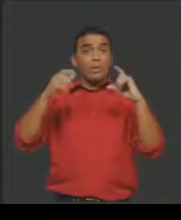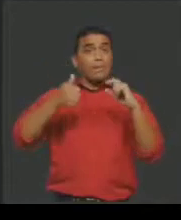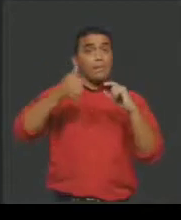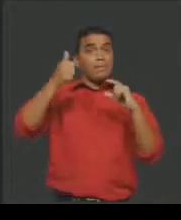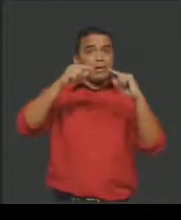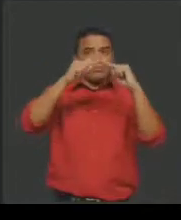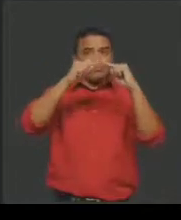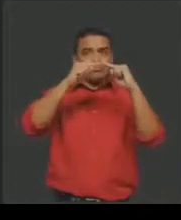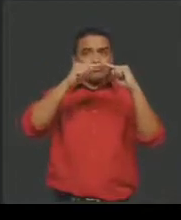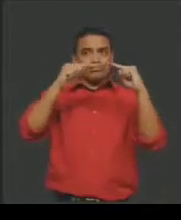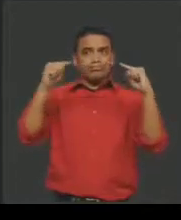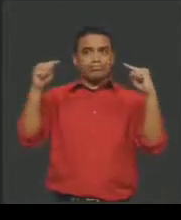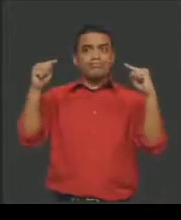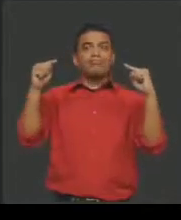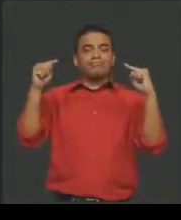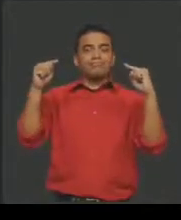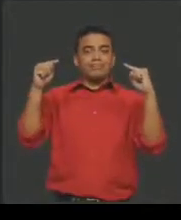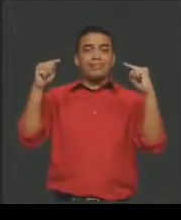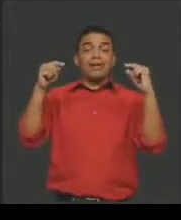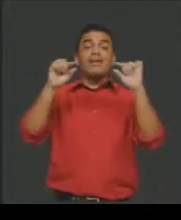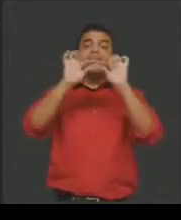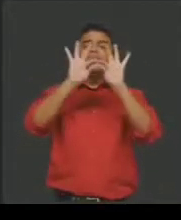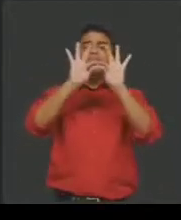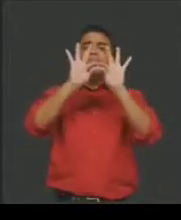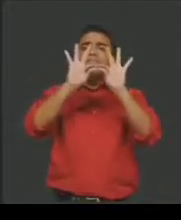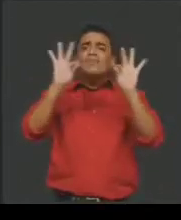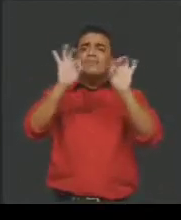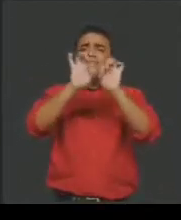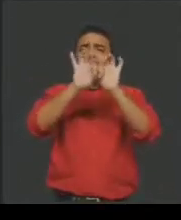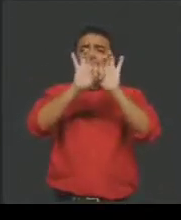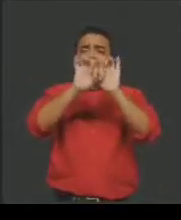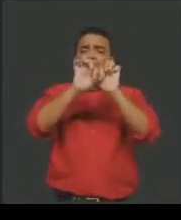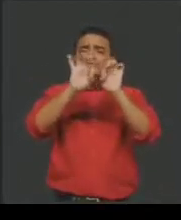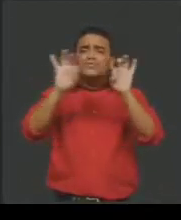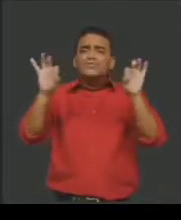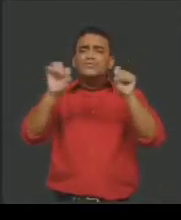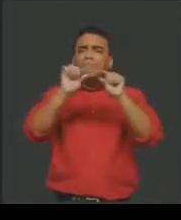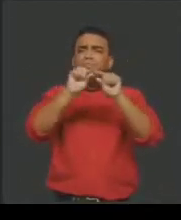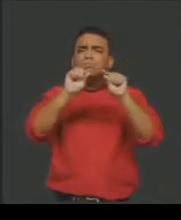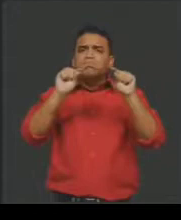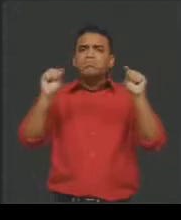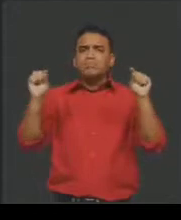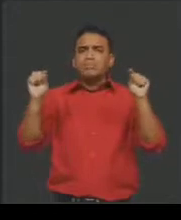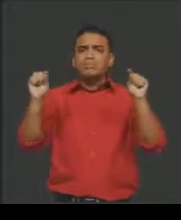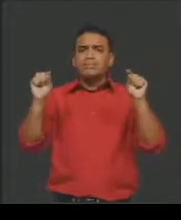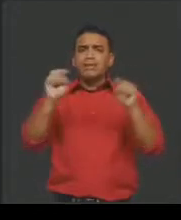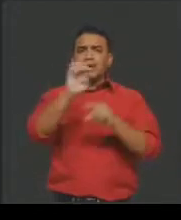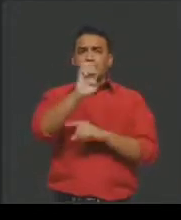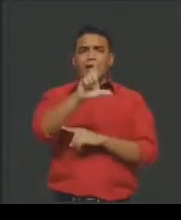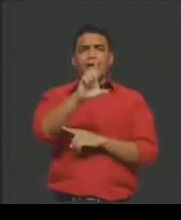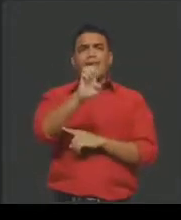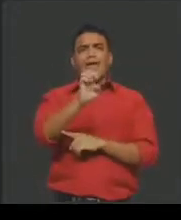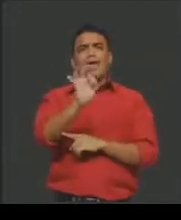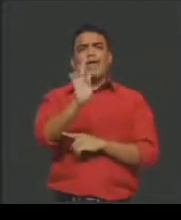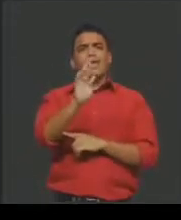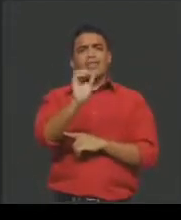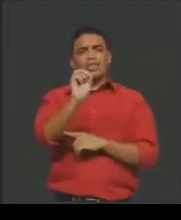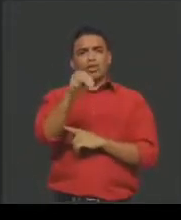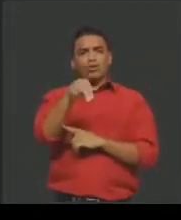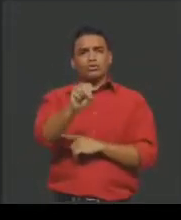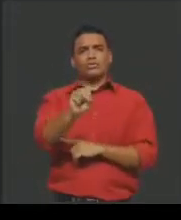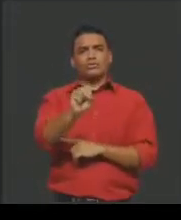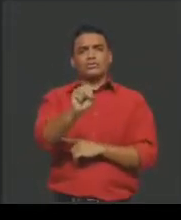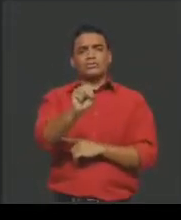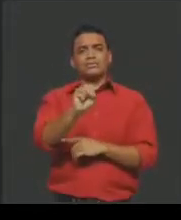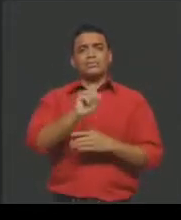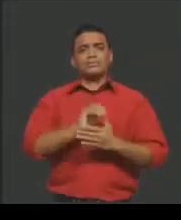está representando um condutor, né? É aqui que os elétrons vão correr, ó. Os elétrons, aqui eu estou colocando cargas negativas, eu posso colocar como setas